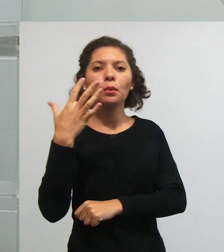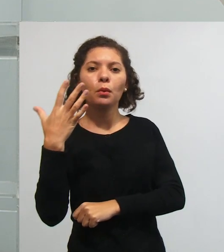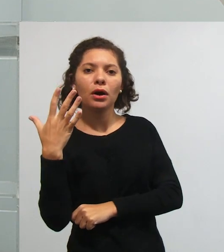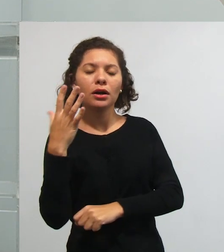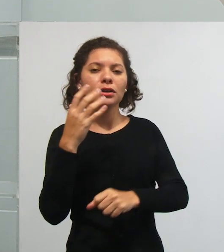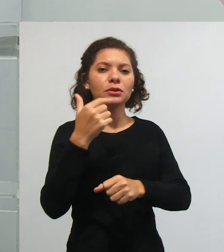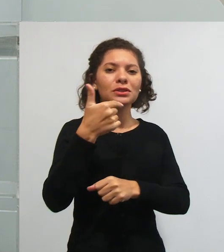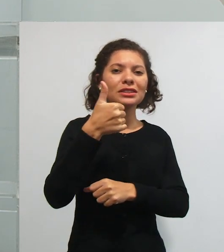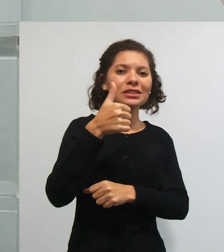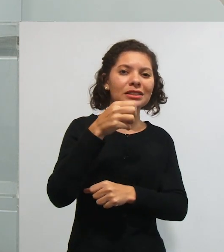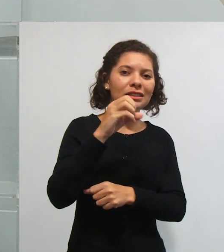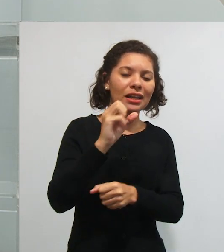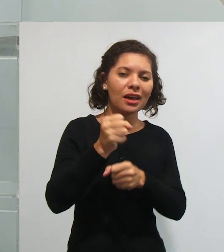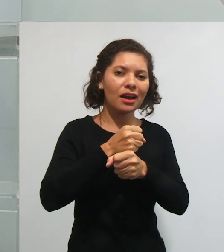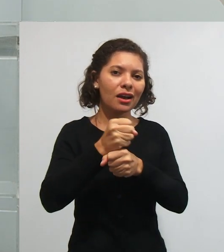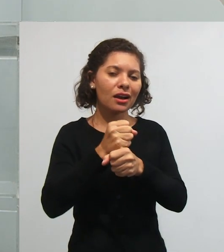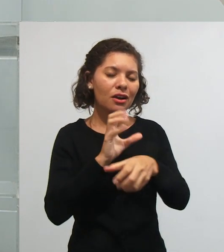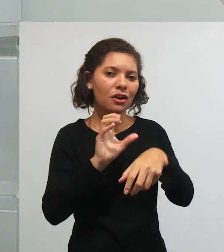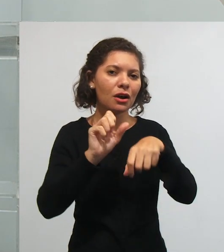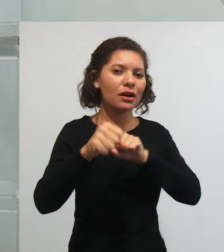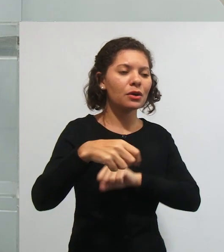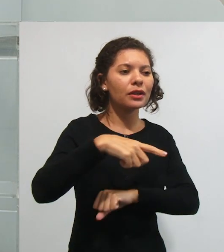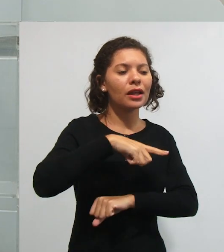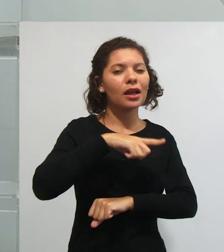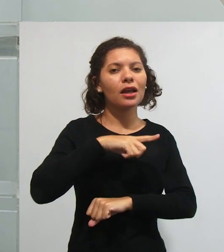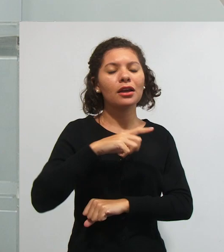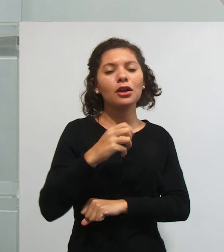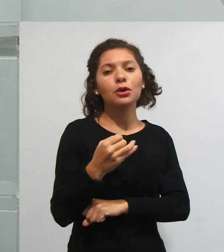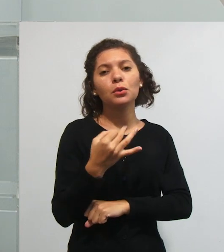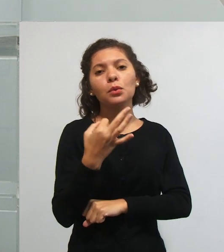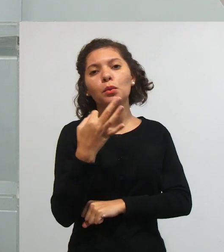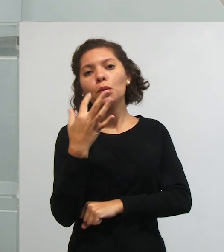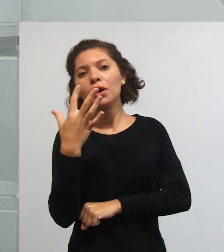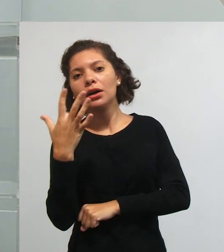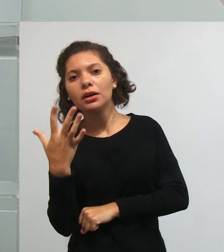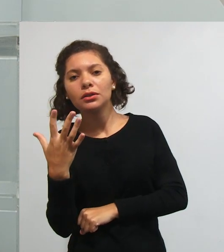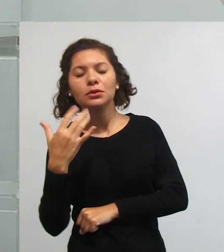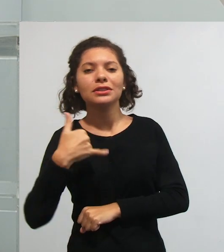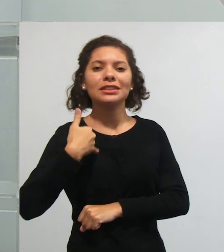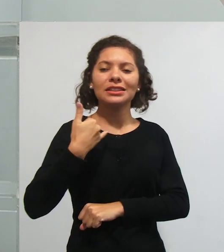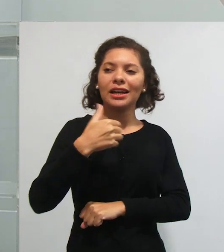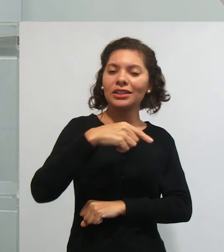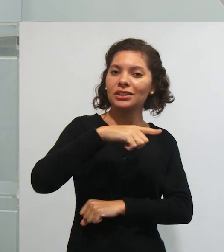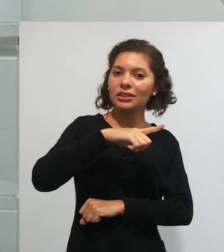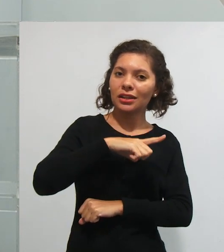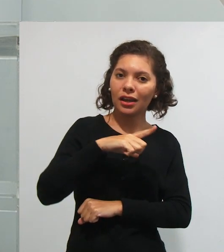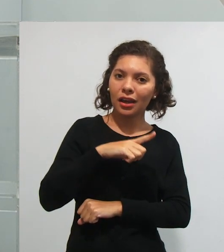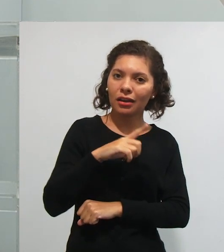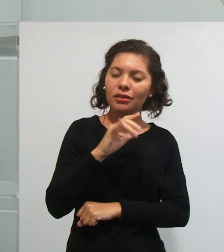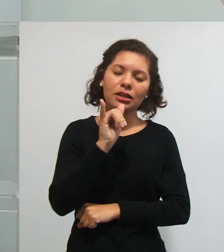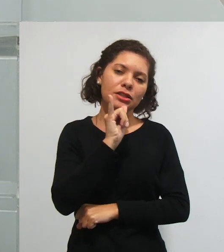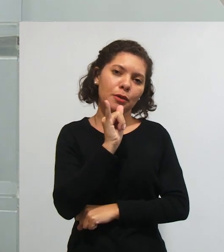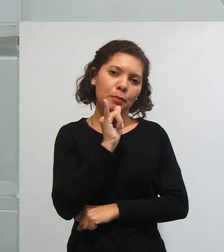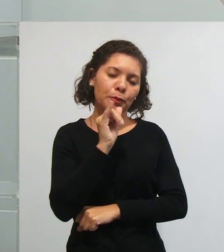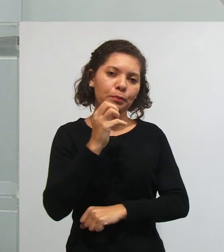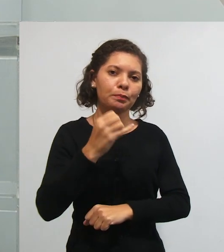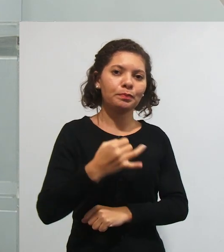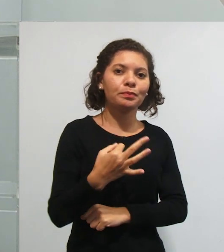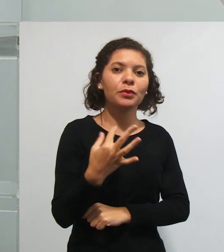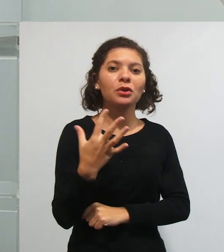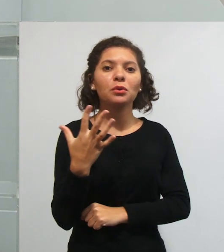na área? Quantos, né? Qual é a faixa etária? Então, essa quantificação pode